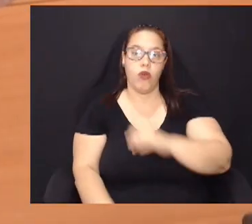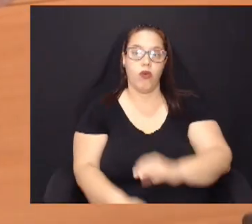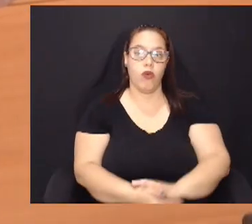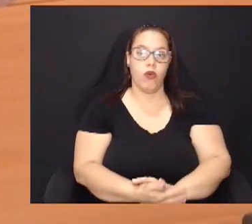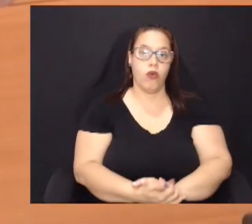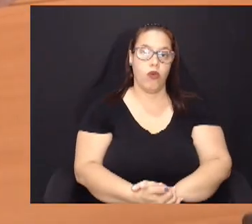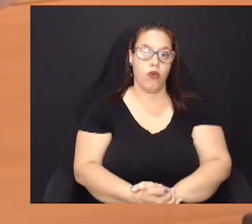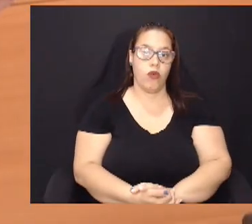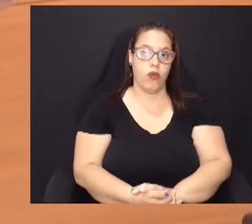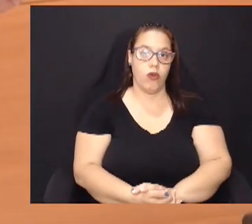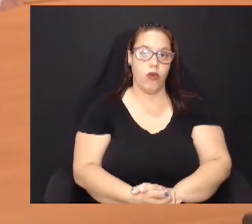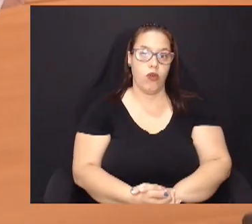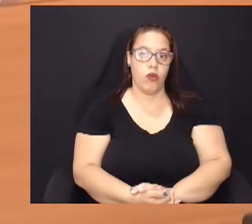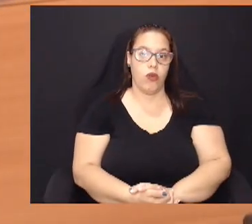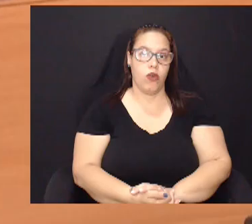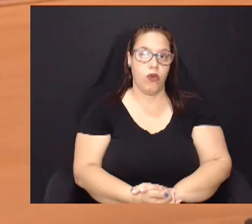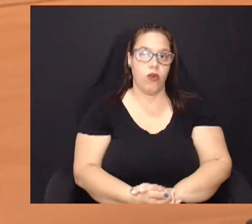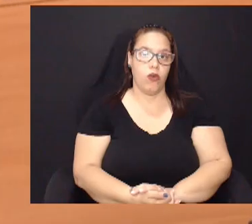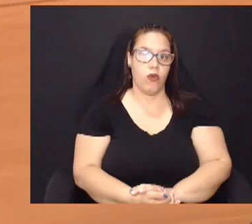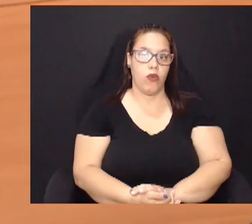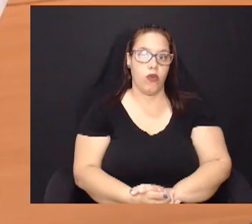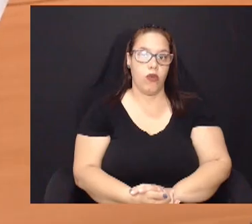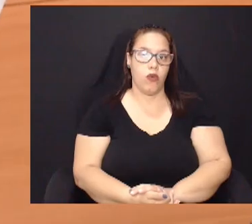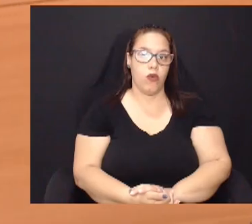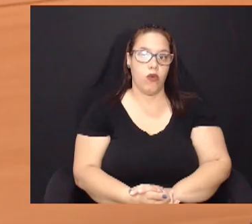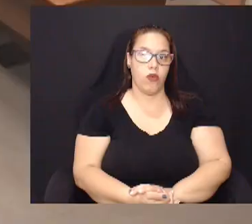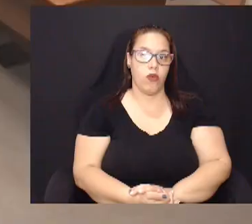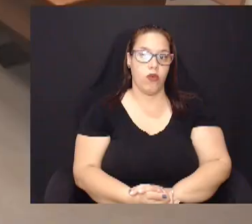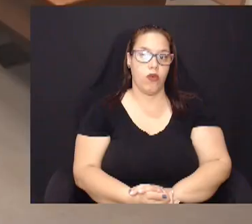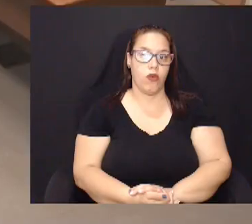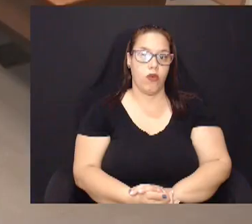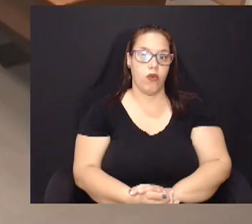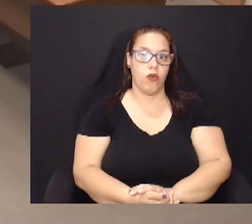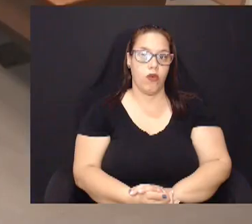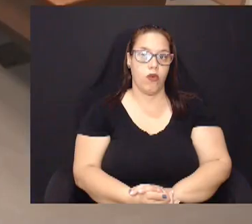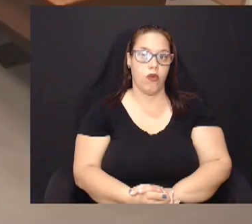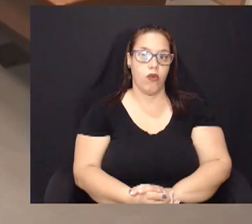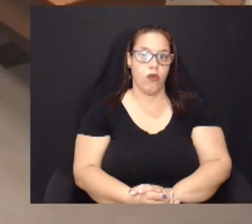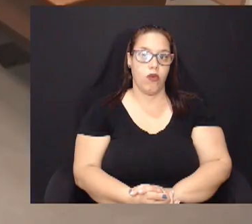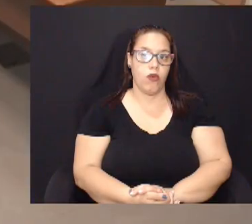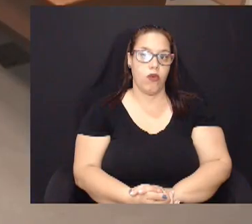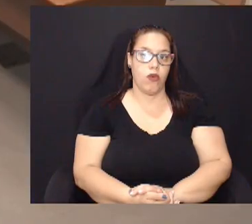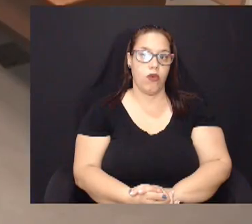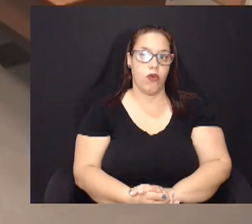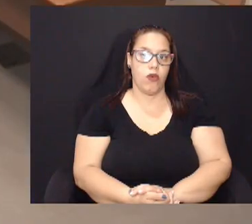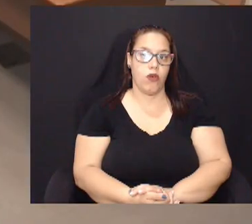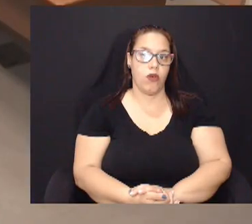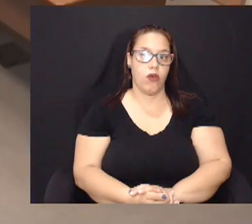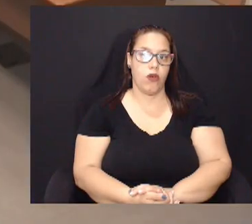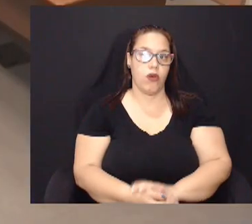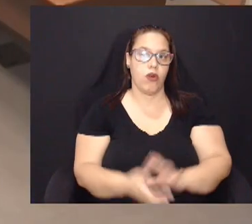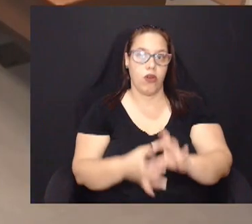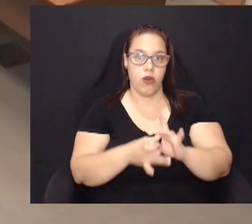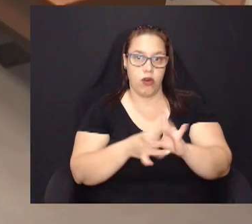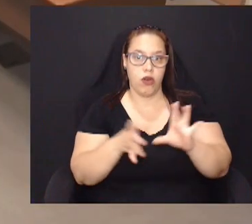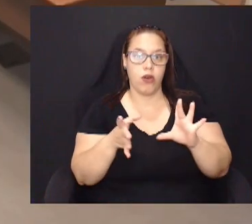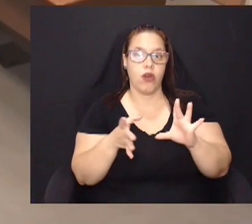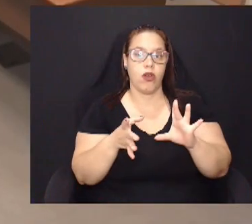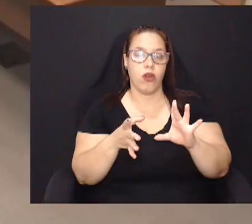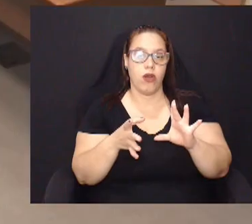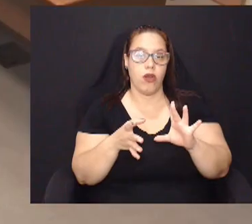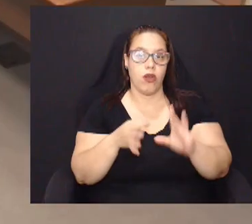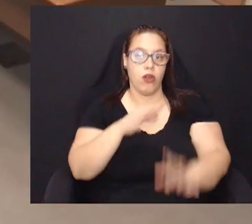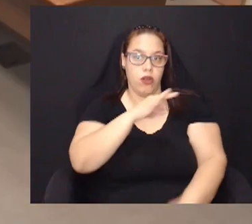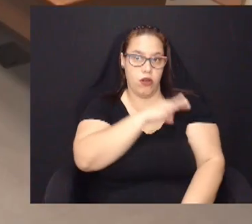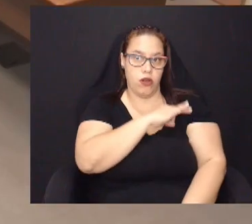né, eu posso pedir para o pai Moacir, o pai Tranca-Rua, dar uma palavrinha aqui também. A gente está aqui à disposição, mas como é um assunto com a Guarda Municipal,